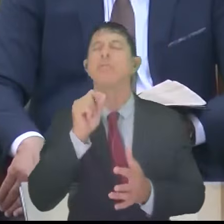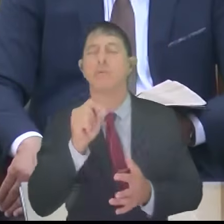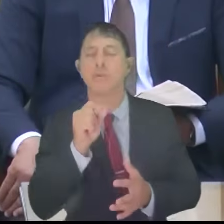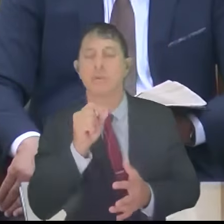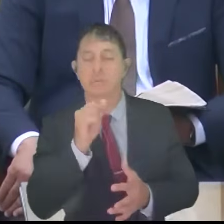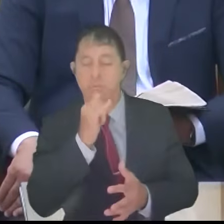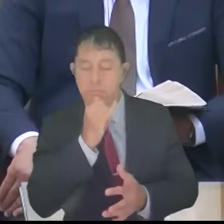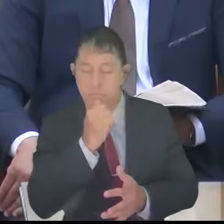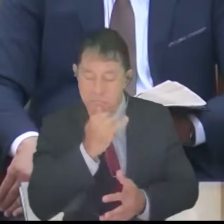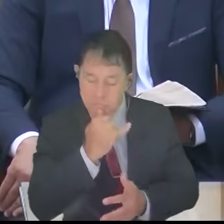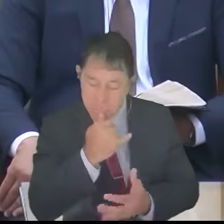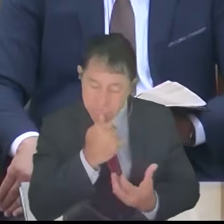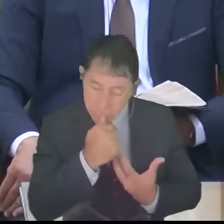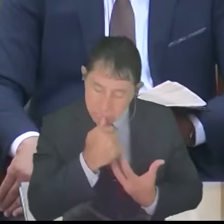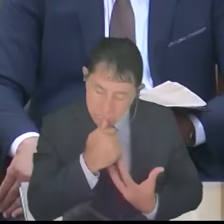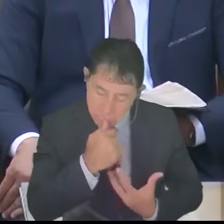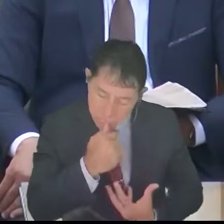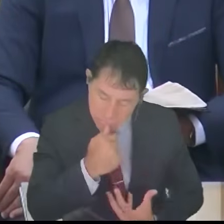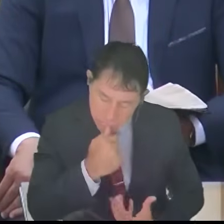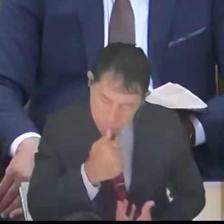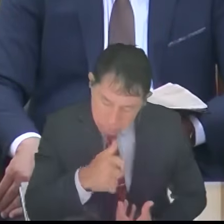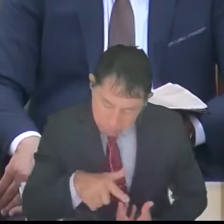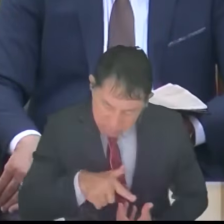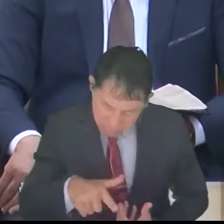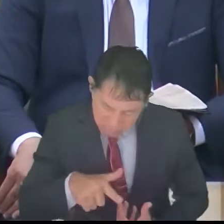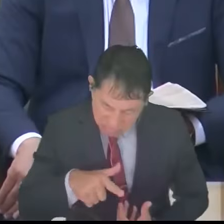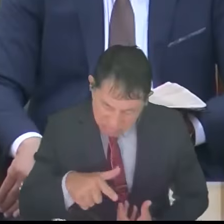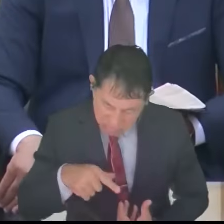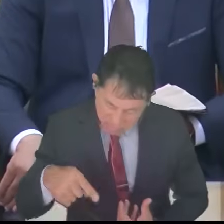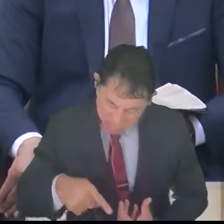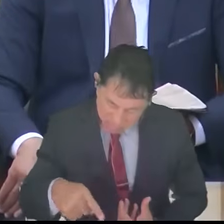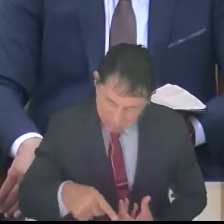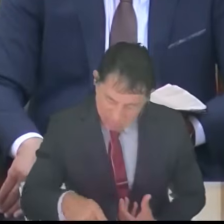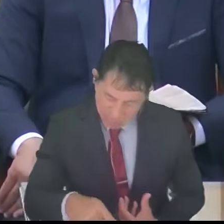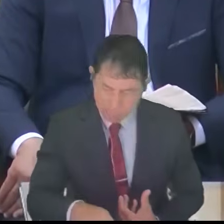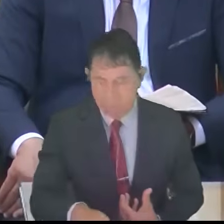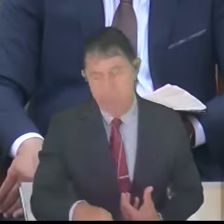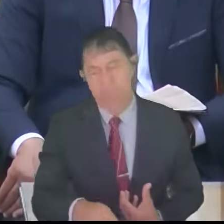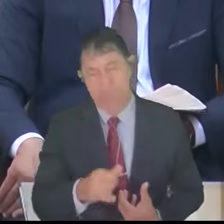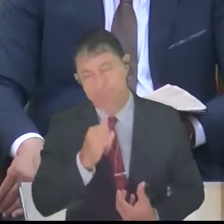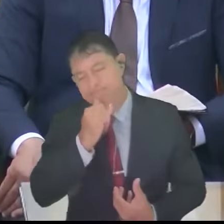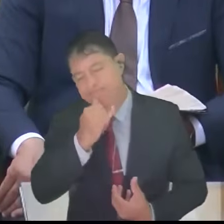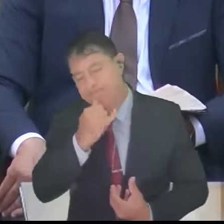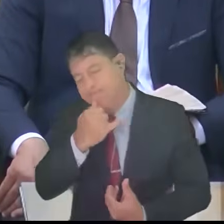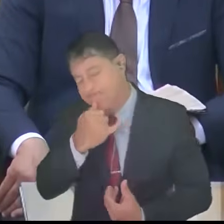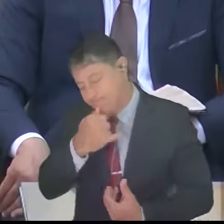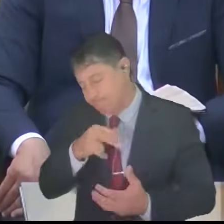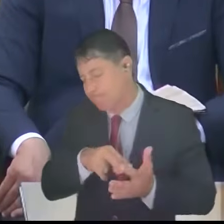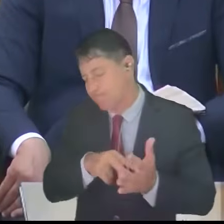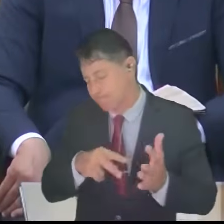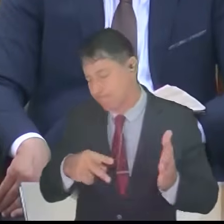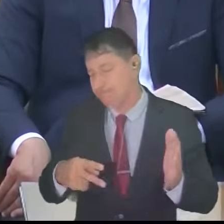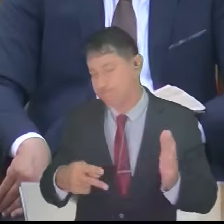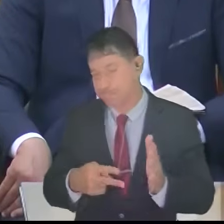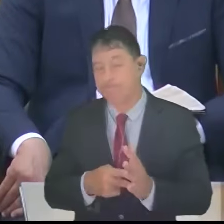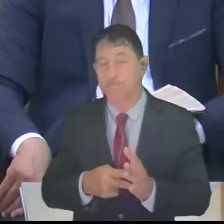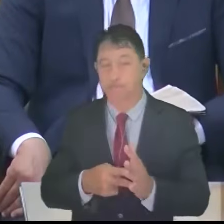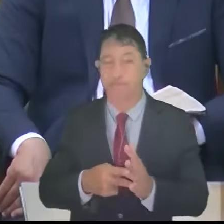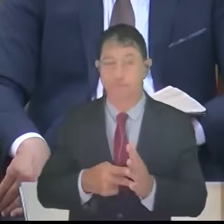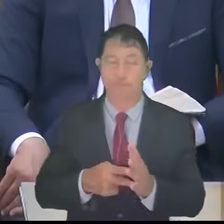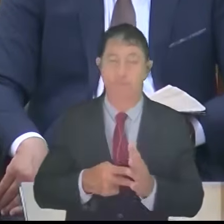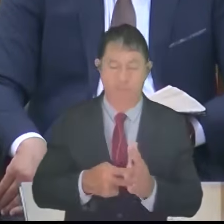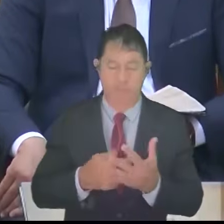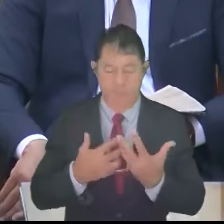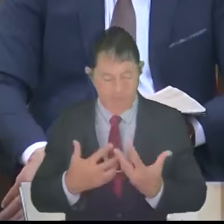trabalho, fatigado. Cansado, kopos, quer dizer triste, aborrecido por intenso trabalho,